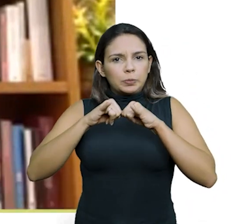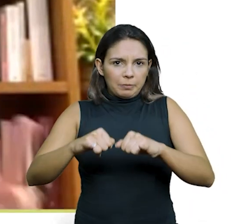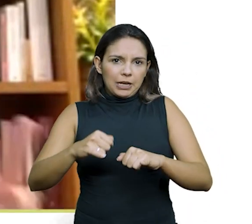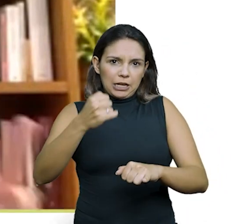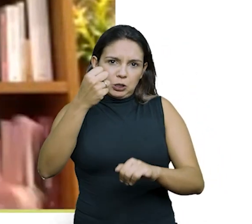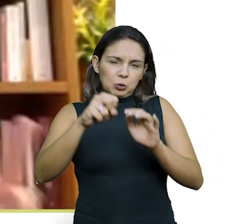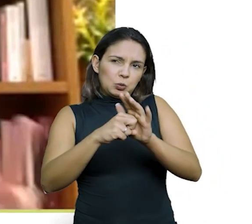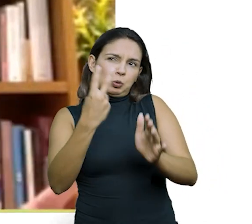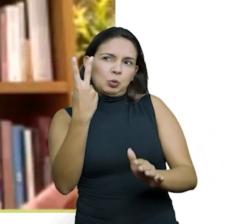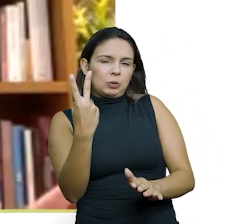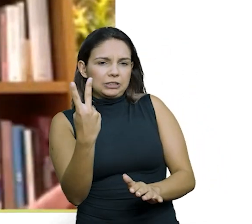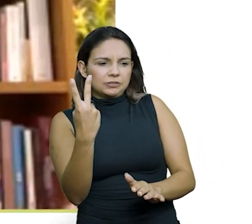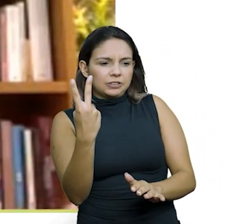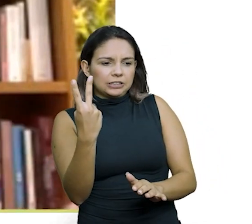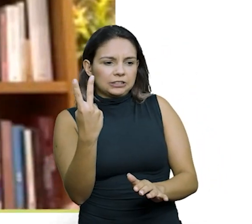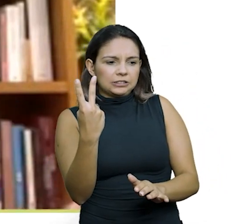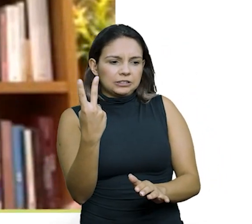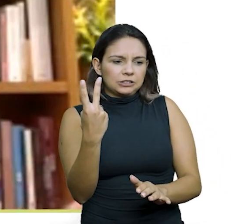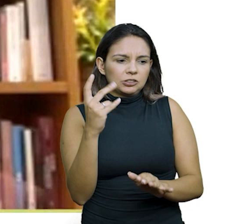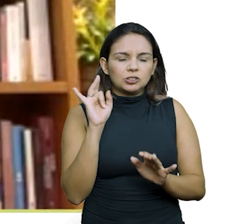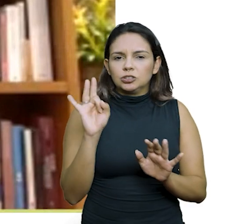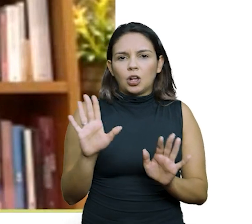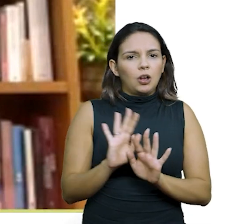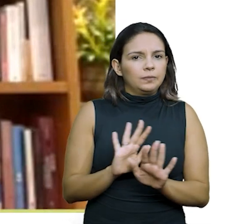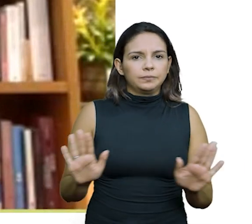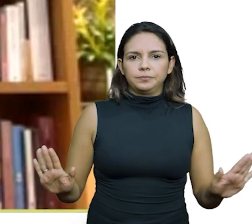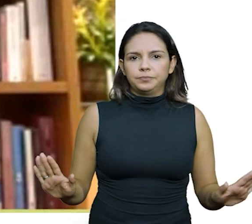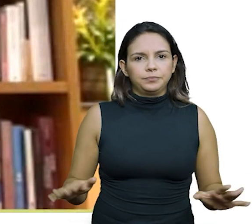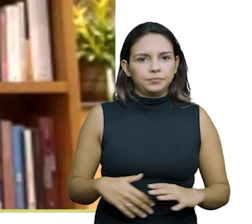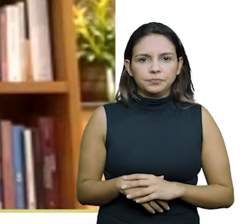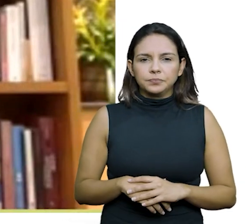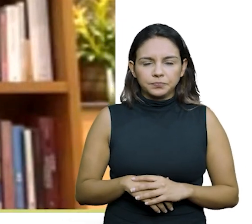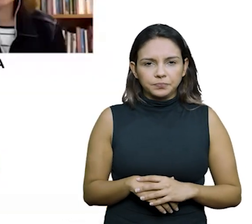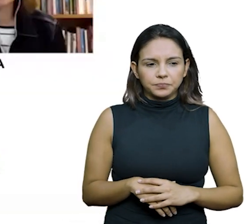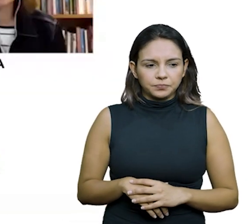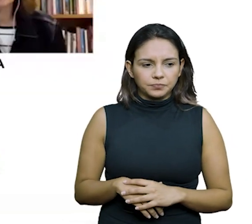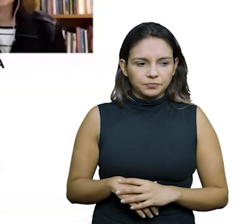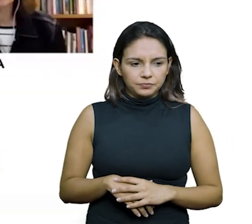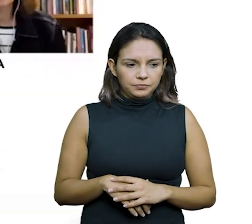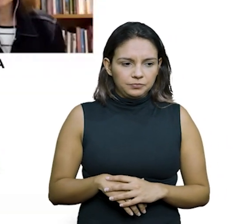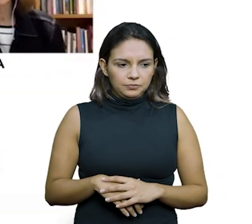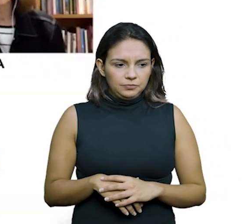umas 2 vezes e não passou disso, não.